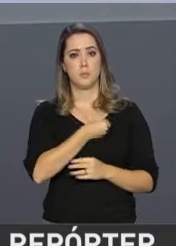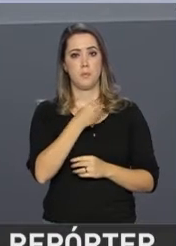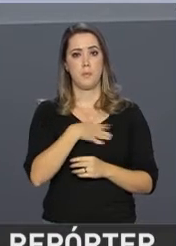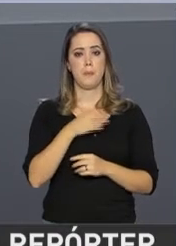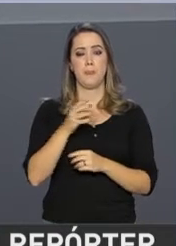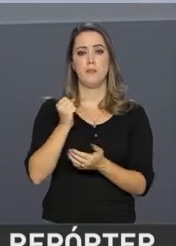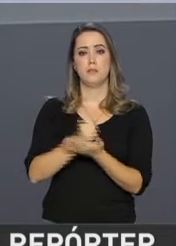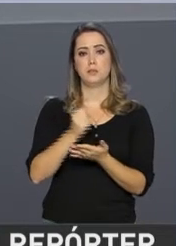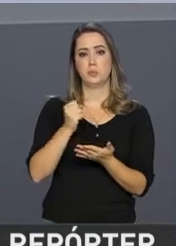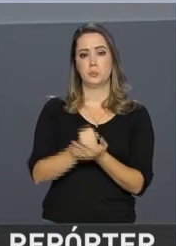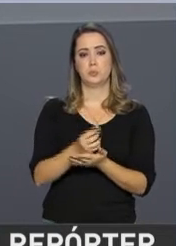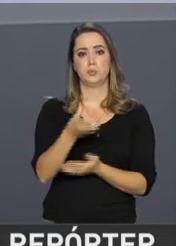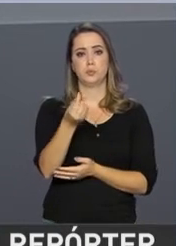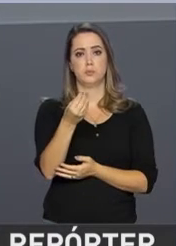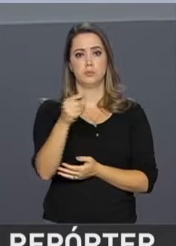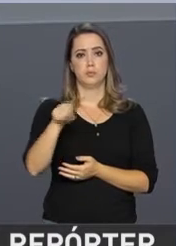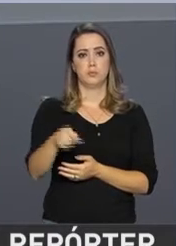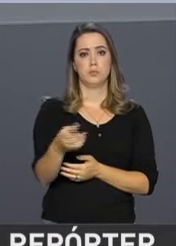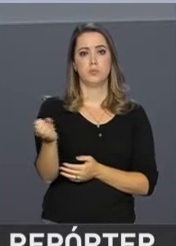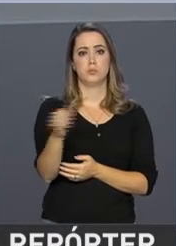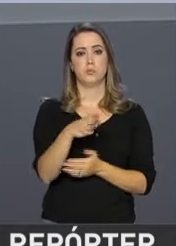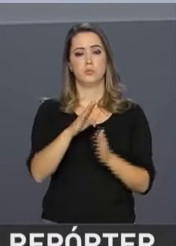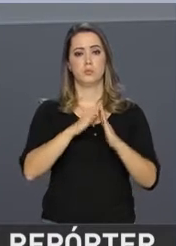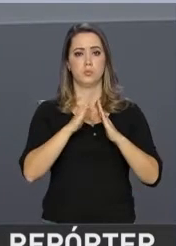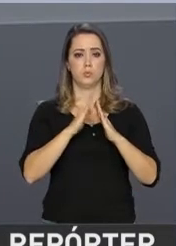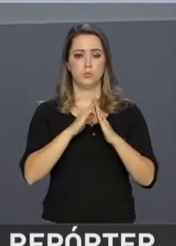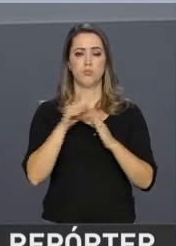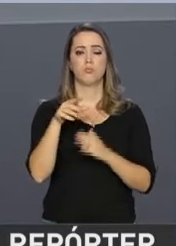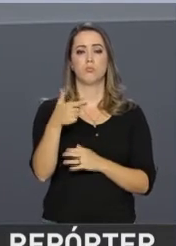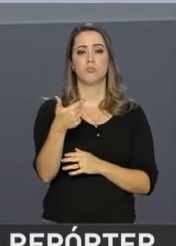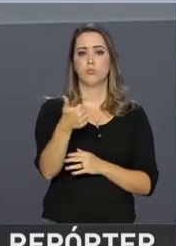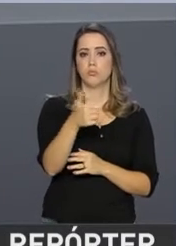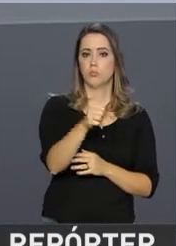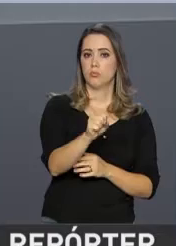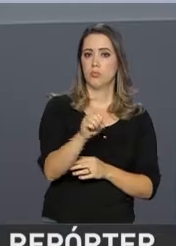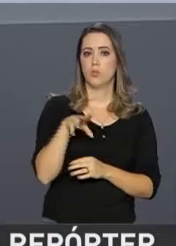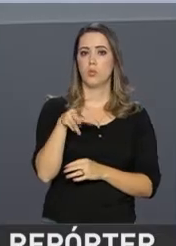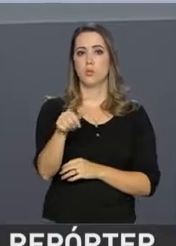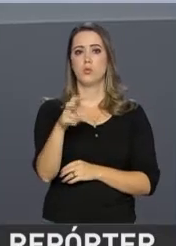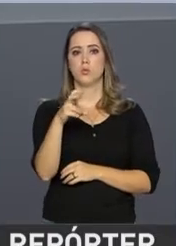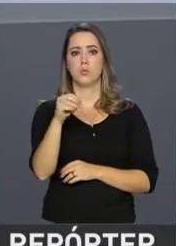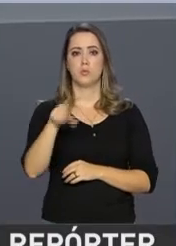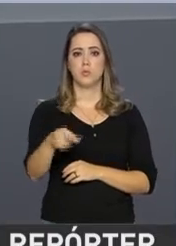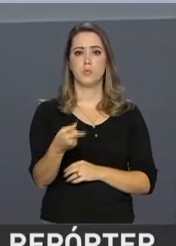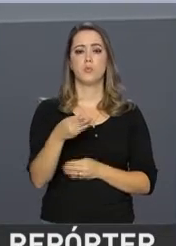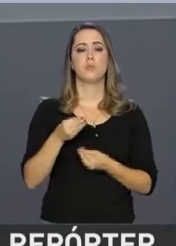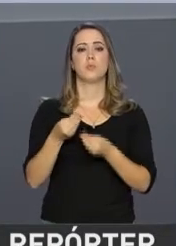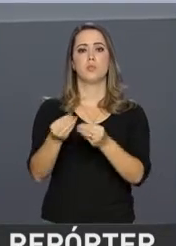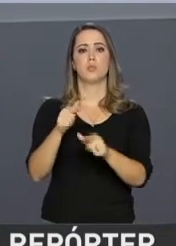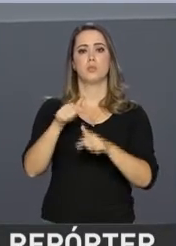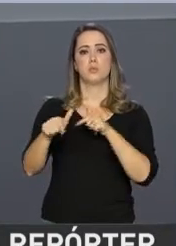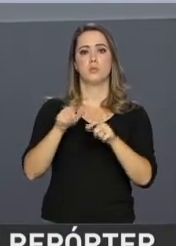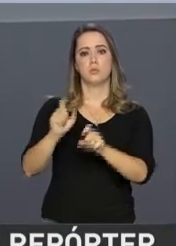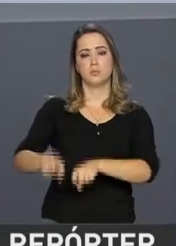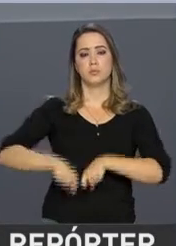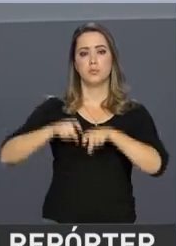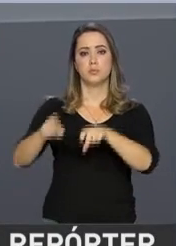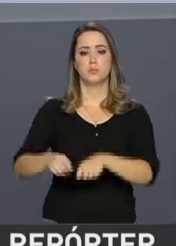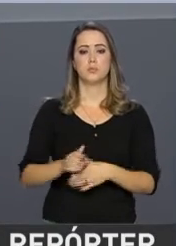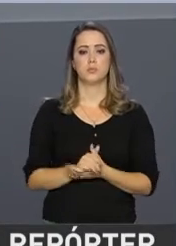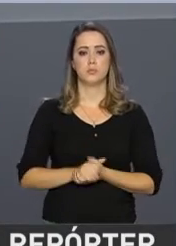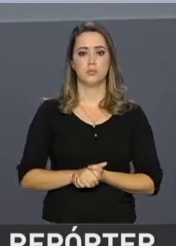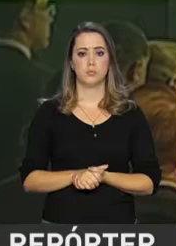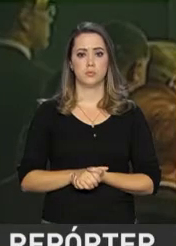que vai contratar cerca de 600 mil unidades em 2018 desse total 50 mil vão para trabalhadores da área